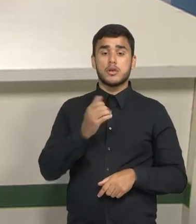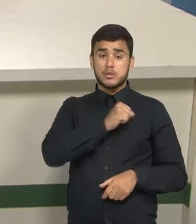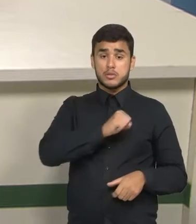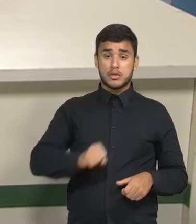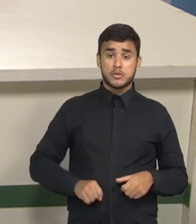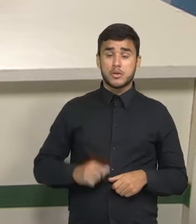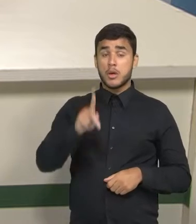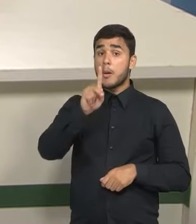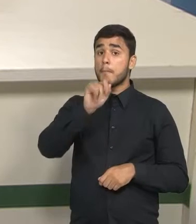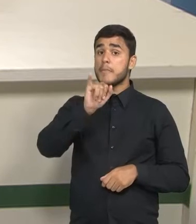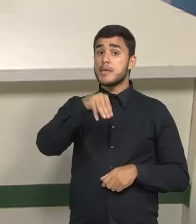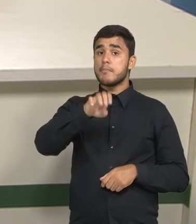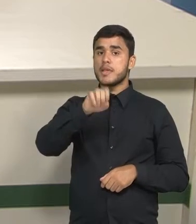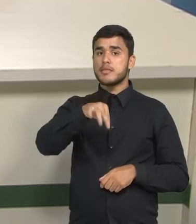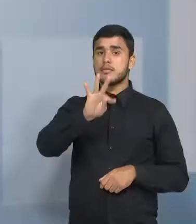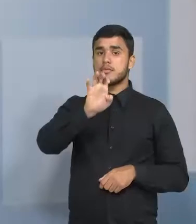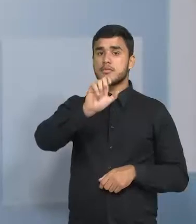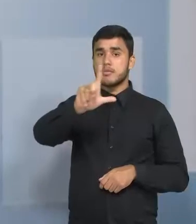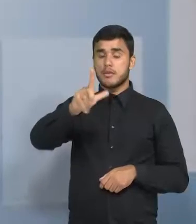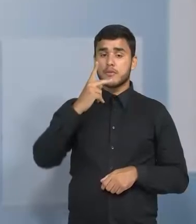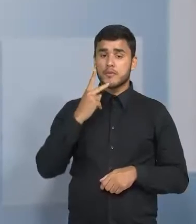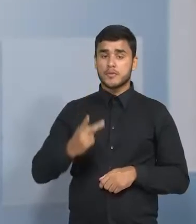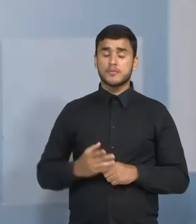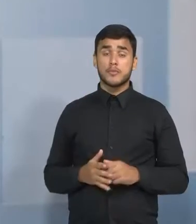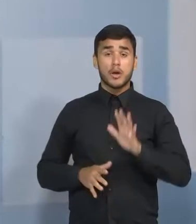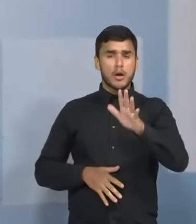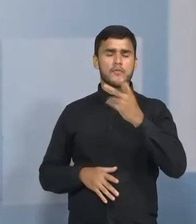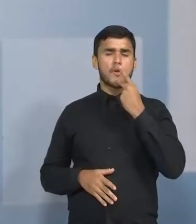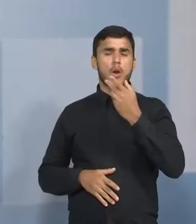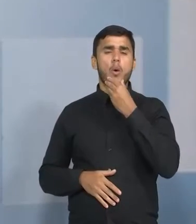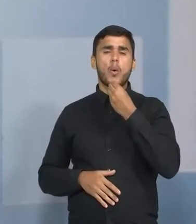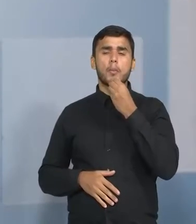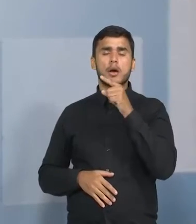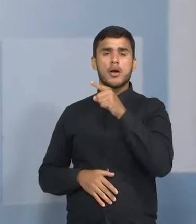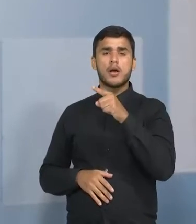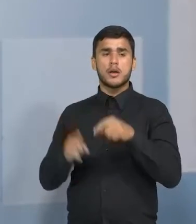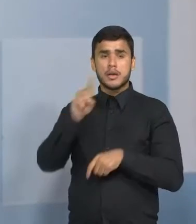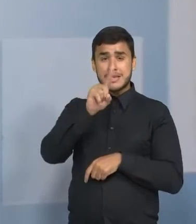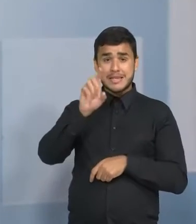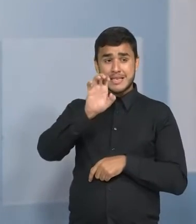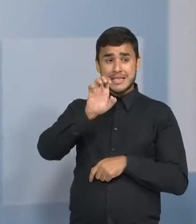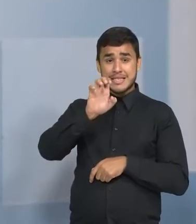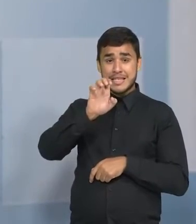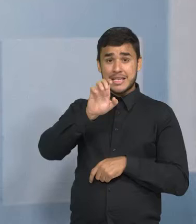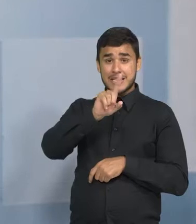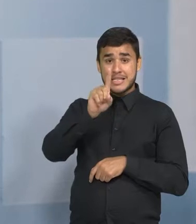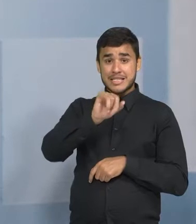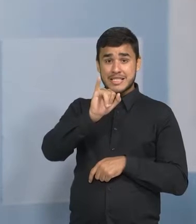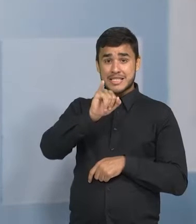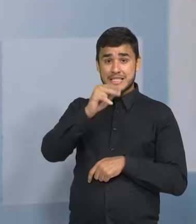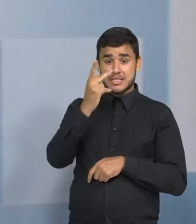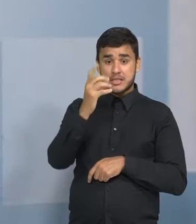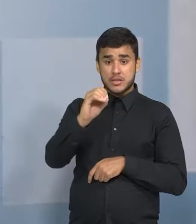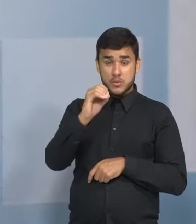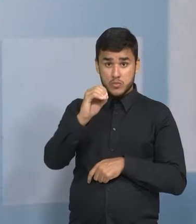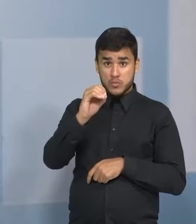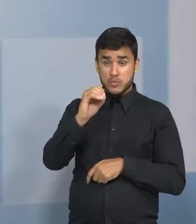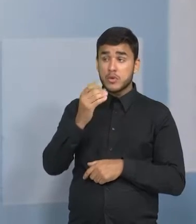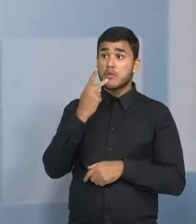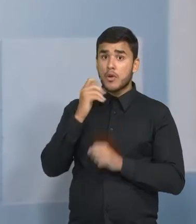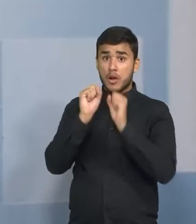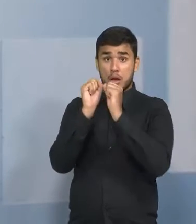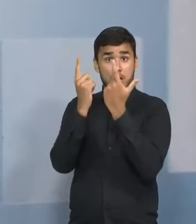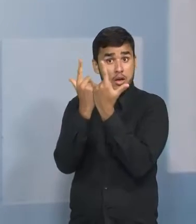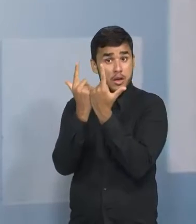especificamente deveria. a figura do Zezinho Albuquerque. Eu acho que o Zezinho, nesse momento agora, nesse início de ano legislativo,